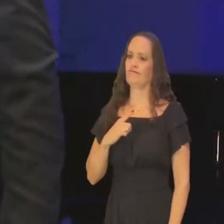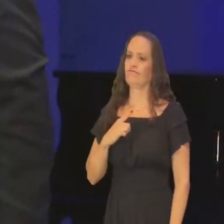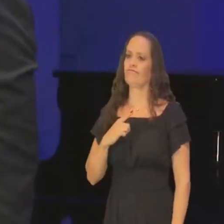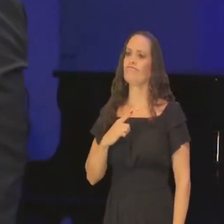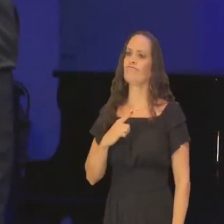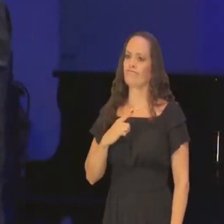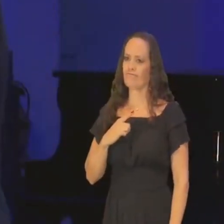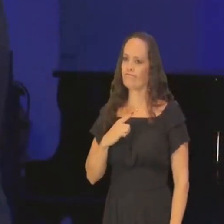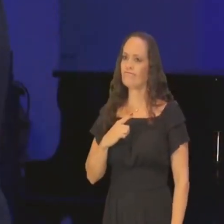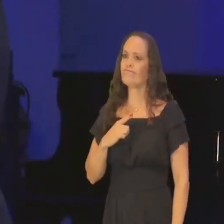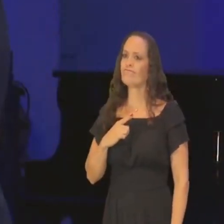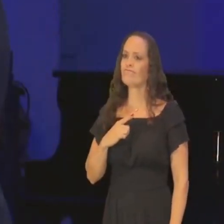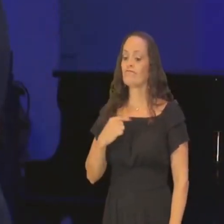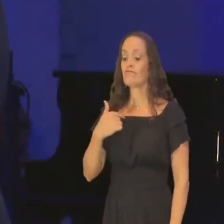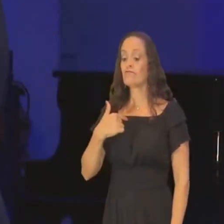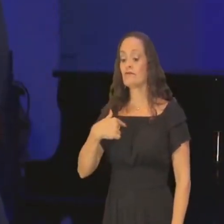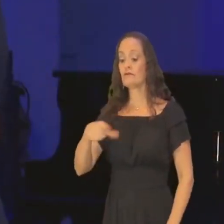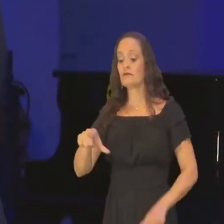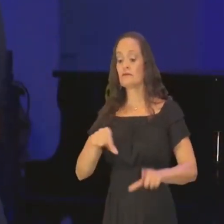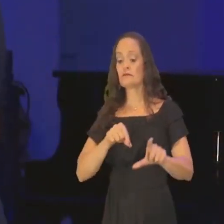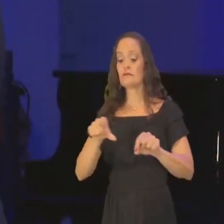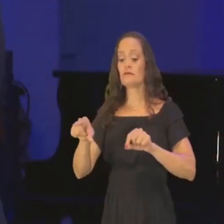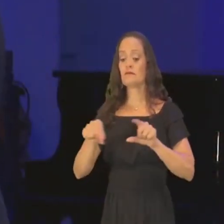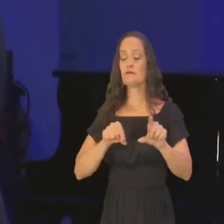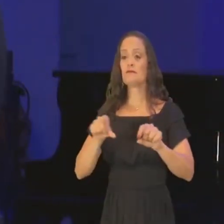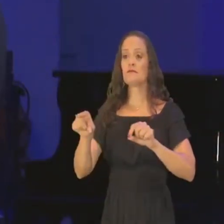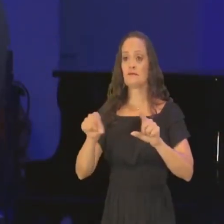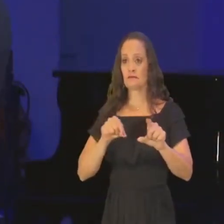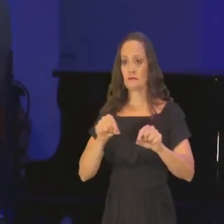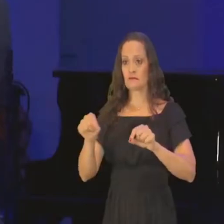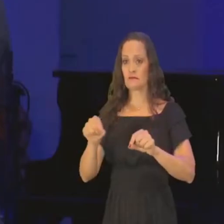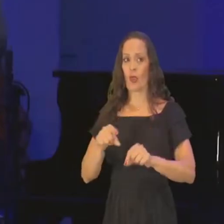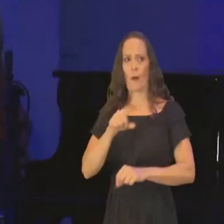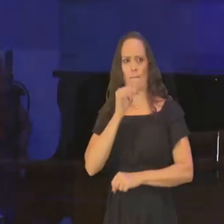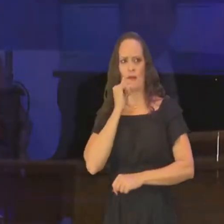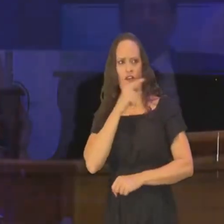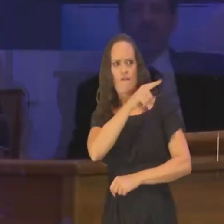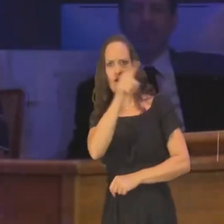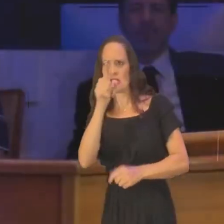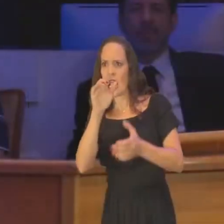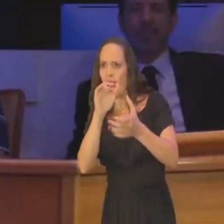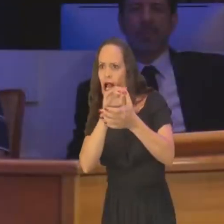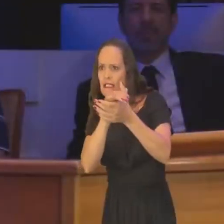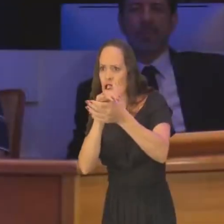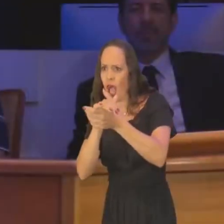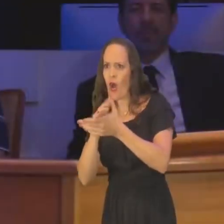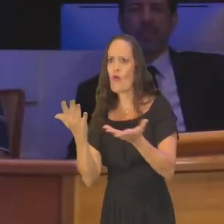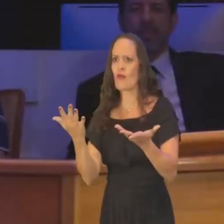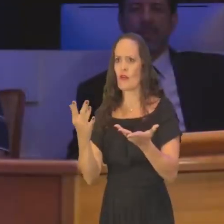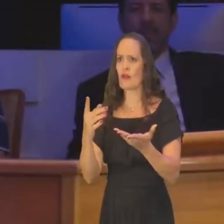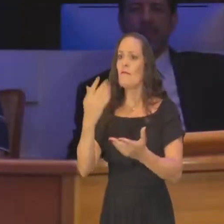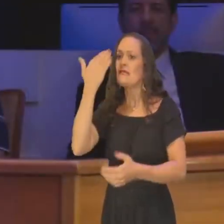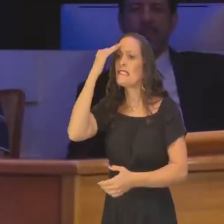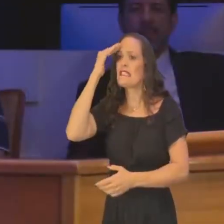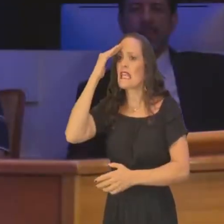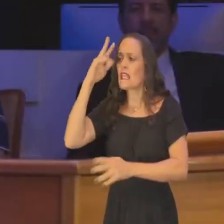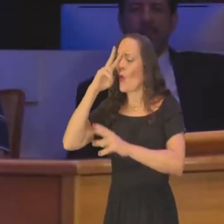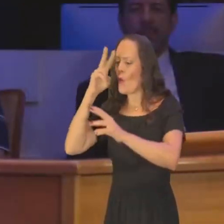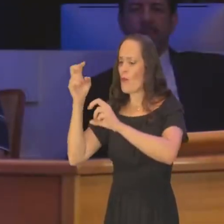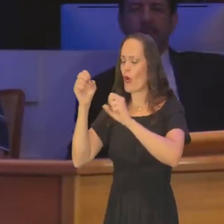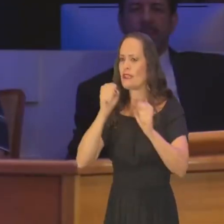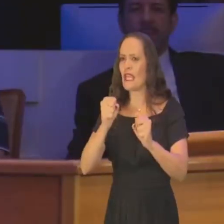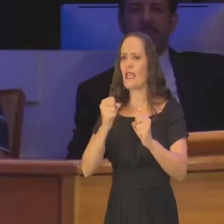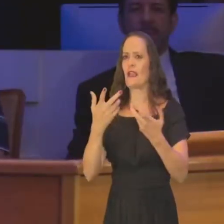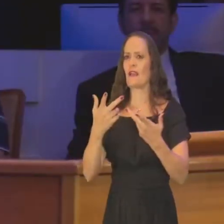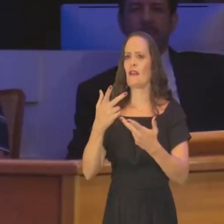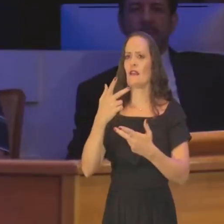sobre as nossas escolhas. Você, casal, reconheça o poder e a autoridade de Deus sobre a sua família, sobre o